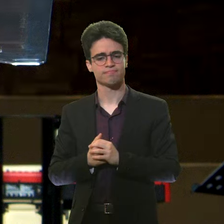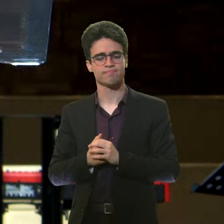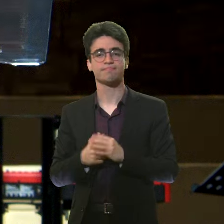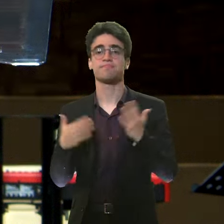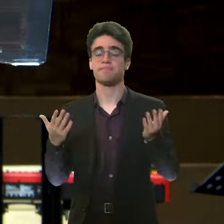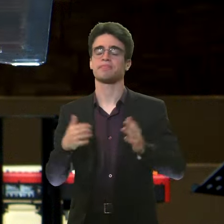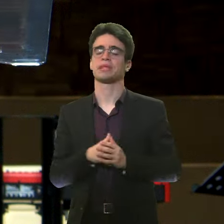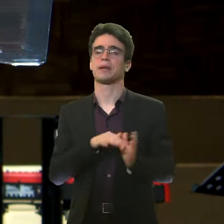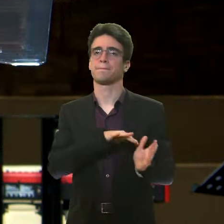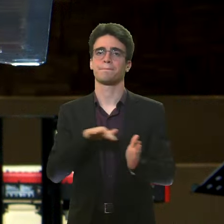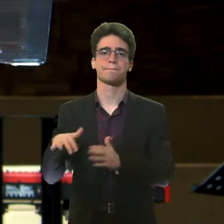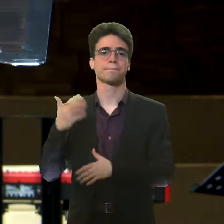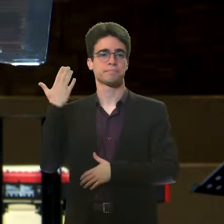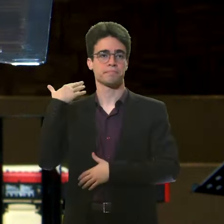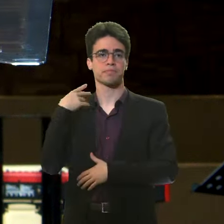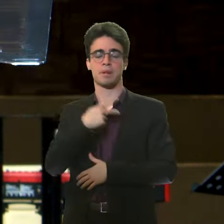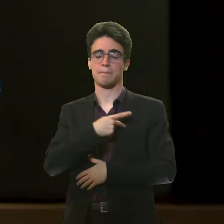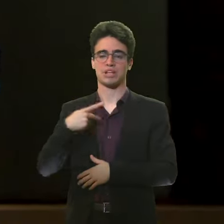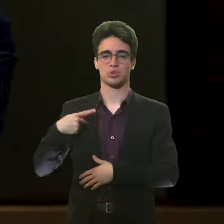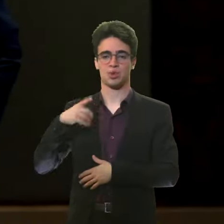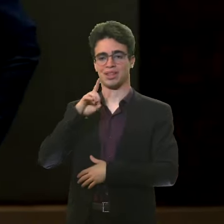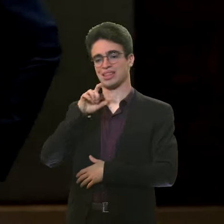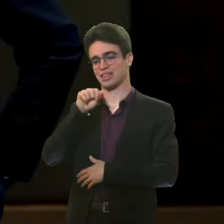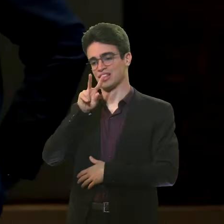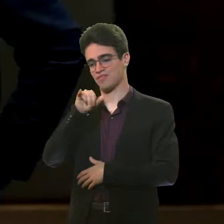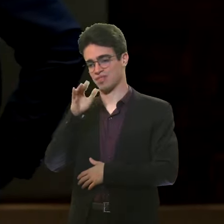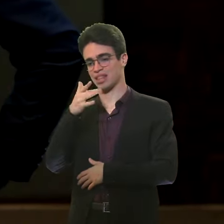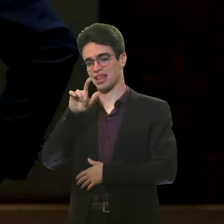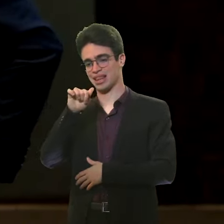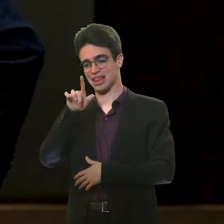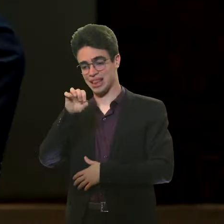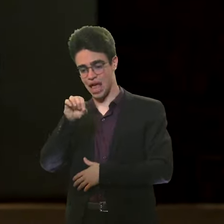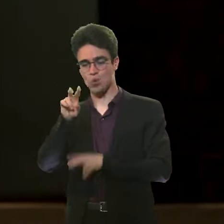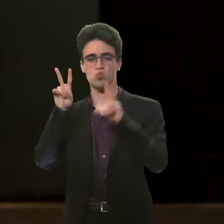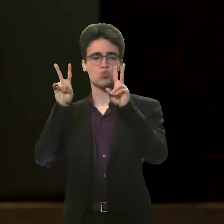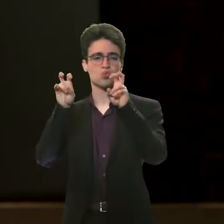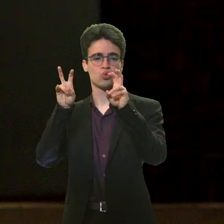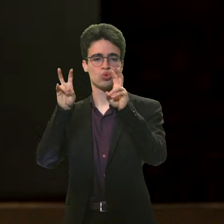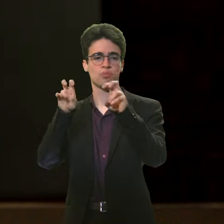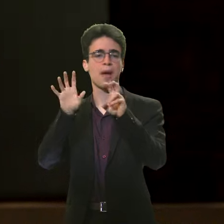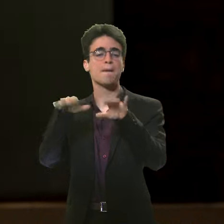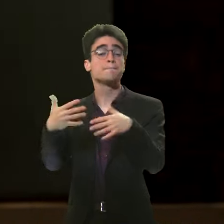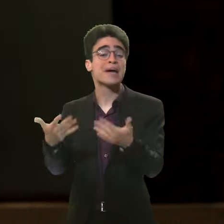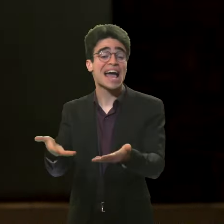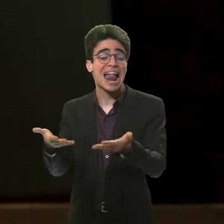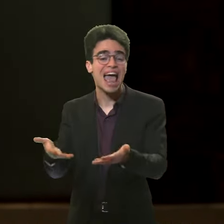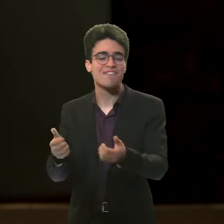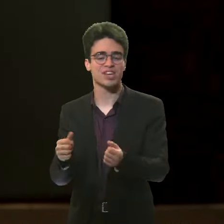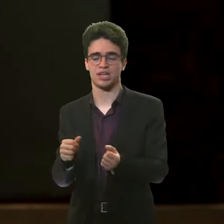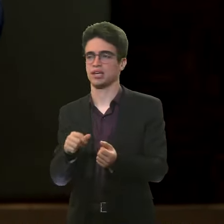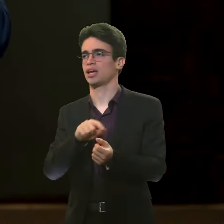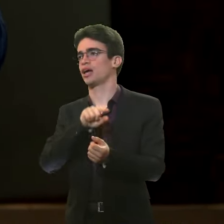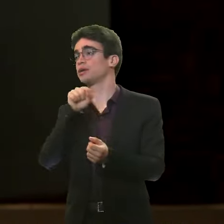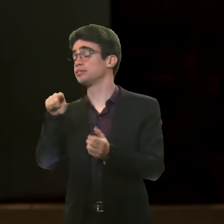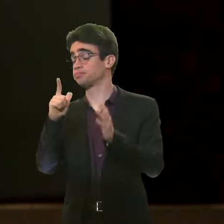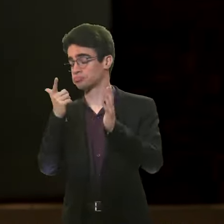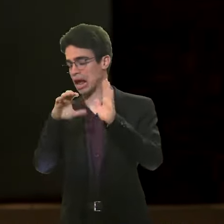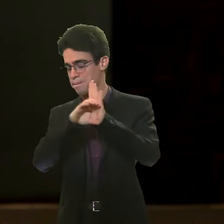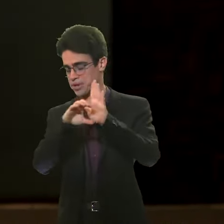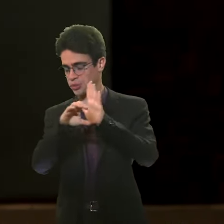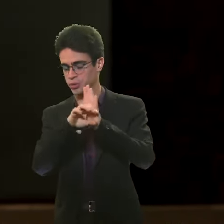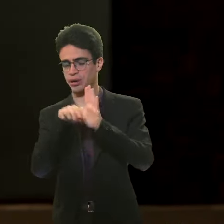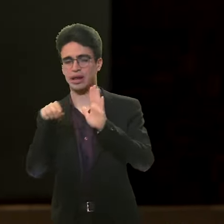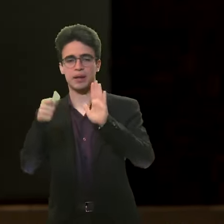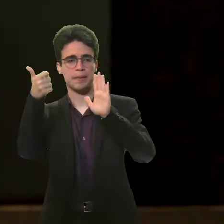Eu li um livro do pastor Davi Lago chamado Pega Leve. E num dos capítulos ali ele fala sobre o